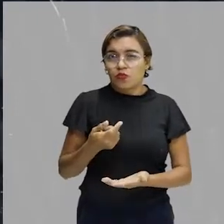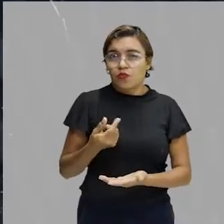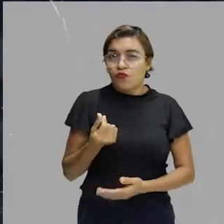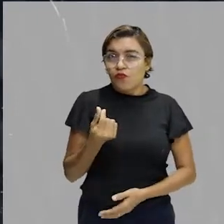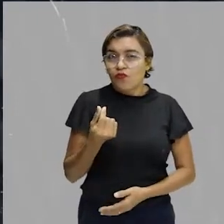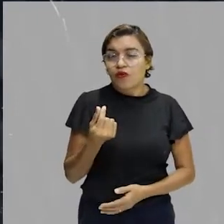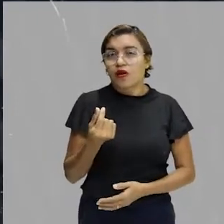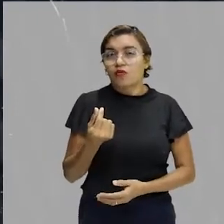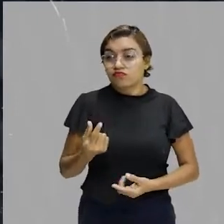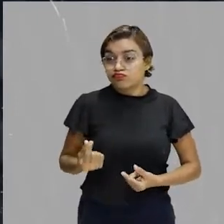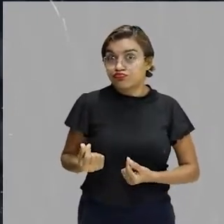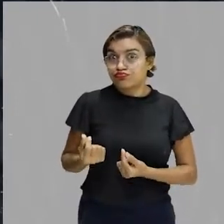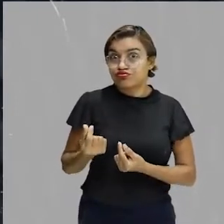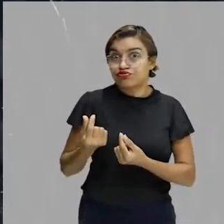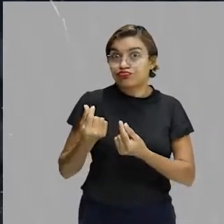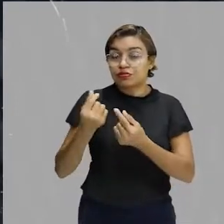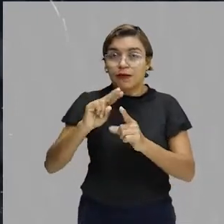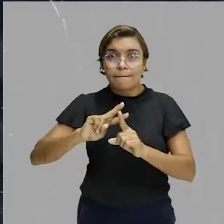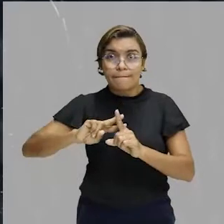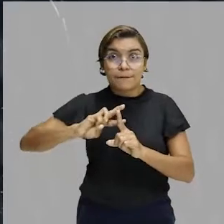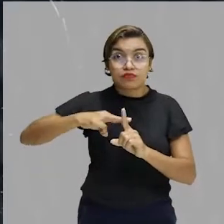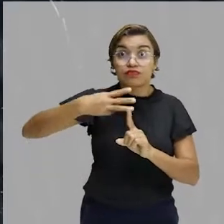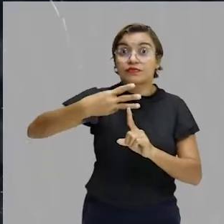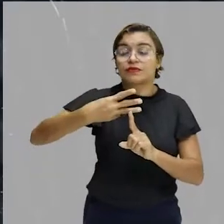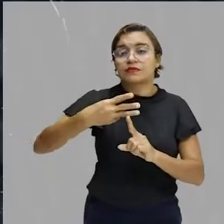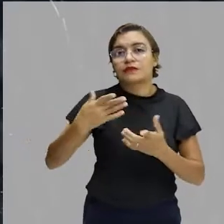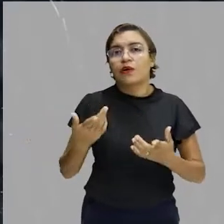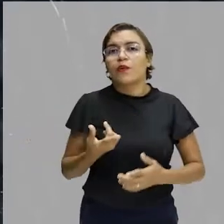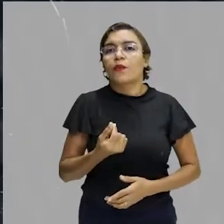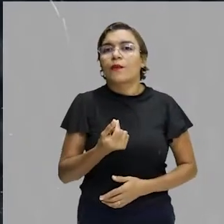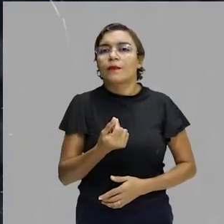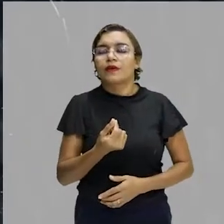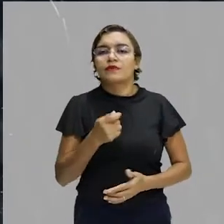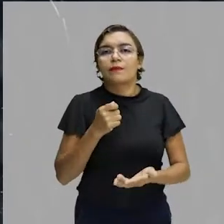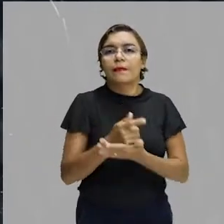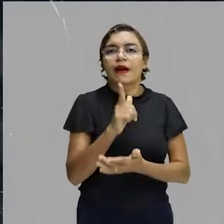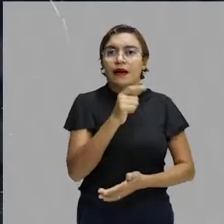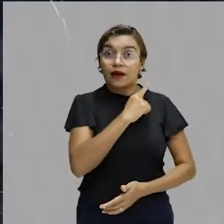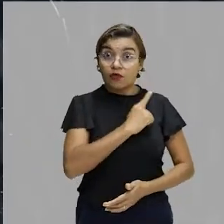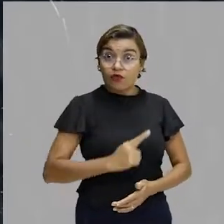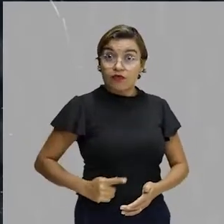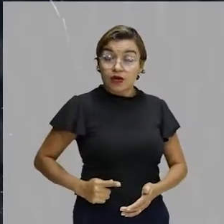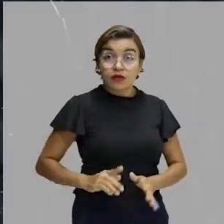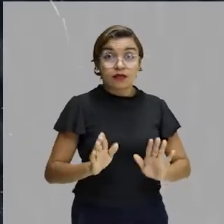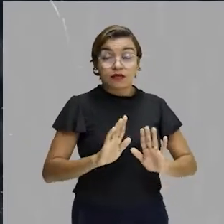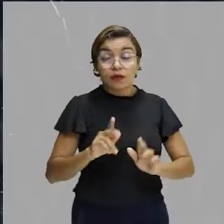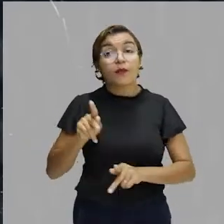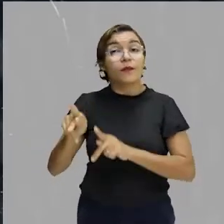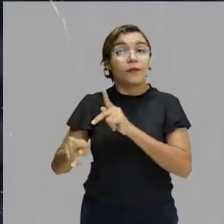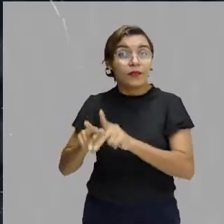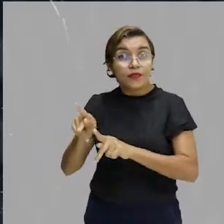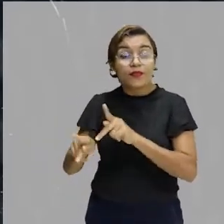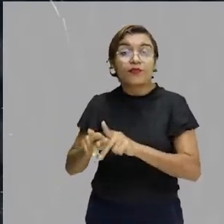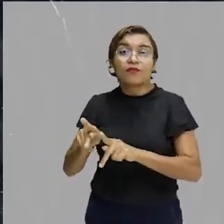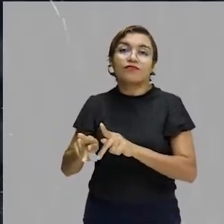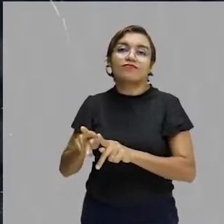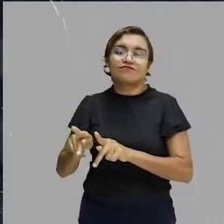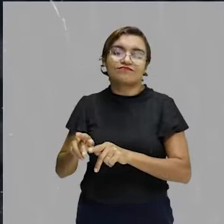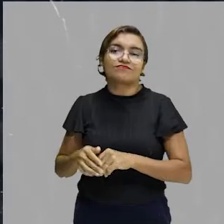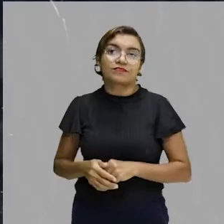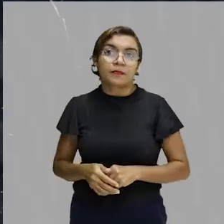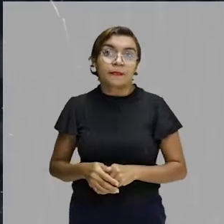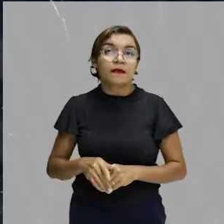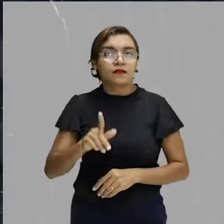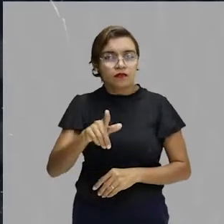seja, triplicou. E esse preço final, quem vai pagar? É o governo? Não, galera. É a população, é repassado.